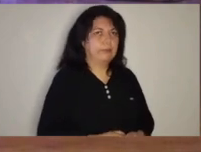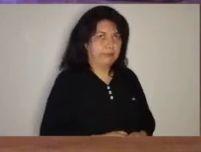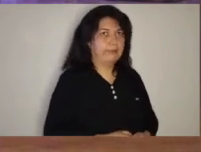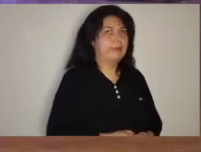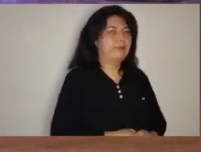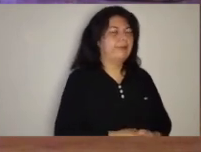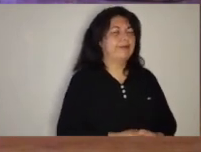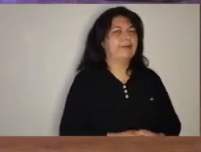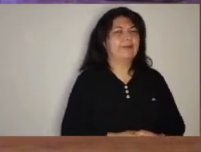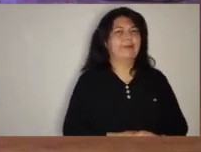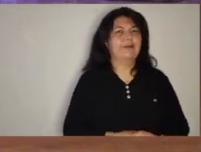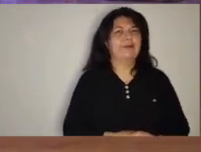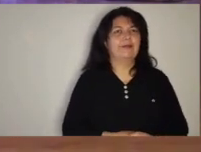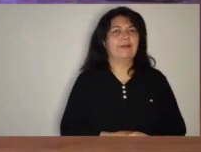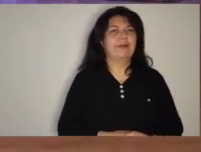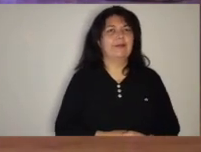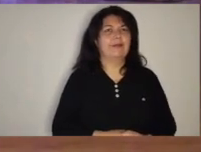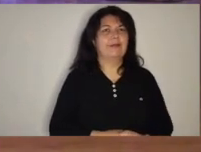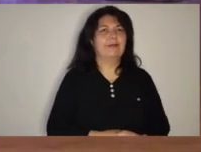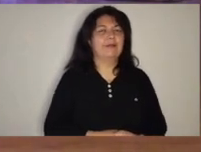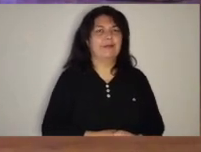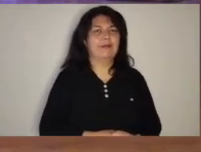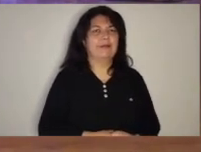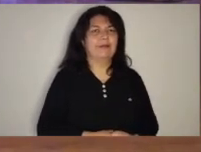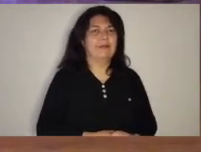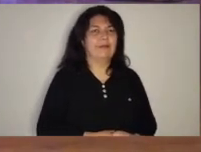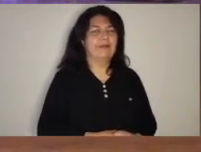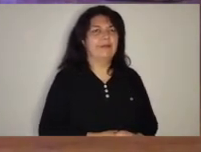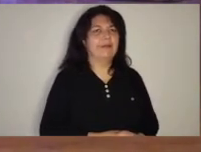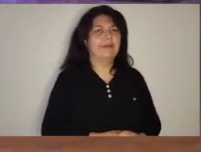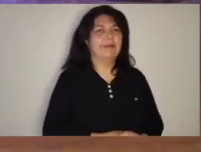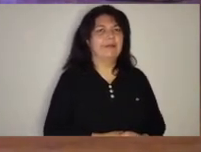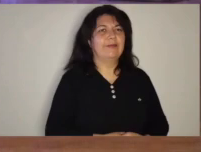aí? Ih, irmão, ninguém quer buscar a arca, né? Vamos lá, irmãos, vamos pegar a arca lá em Jerusalém.